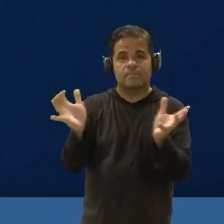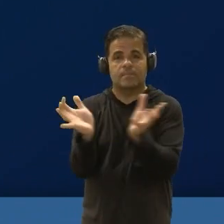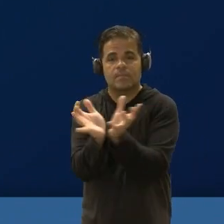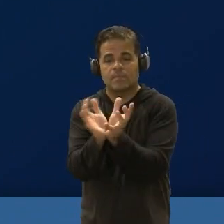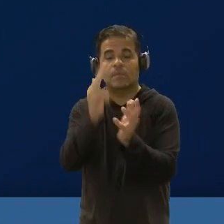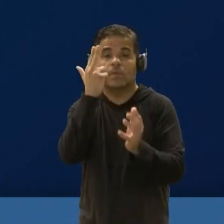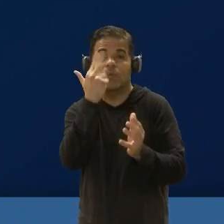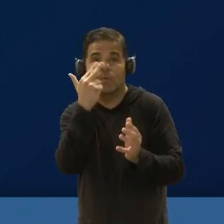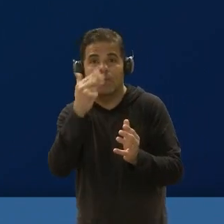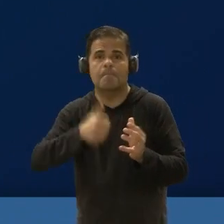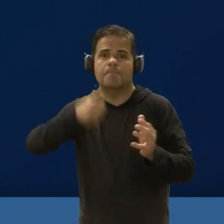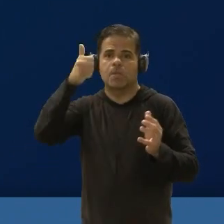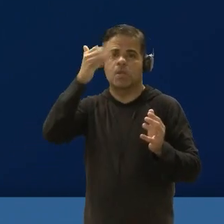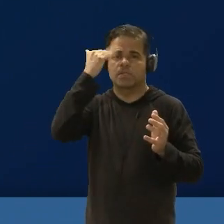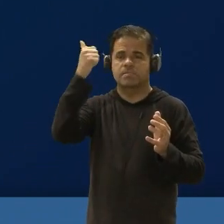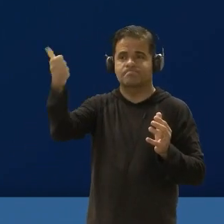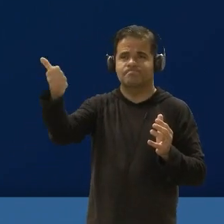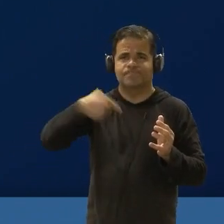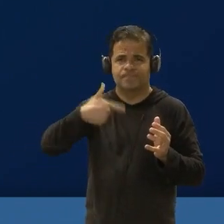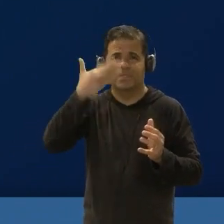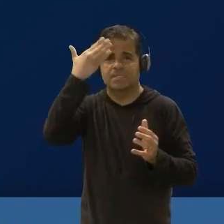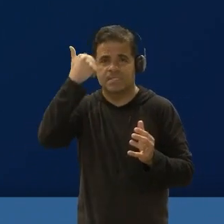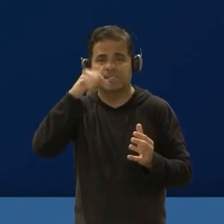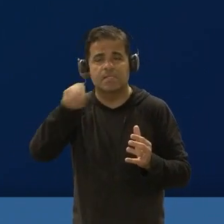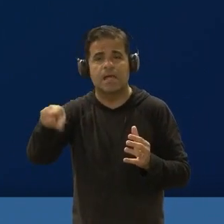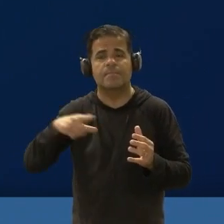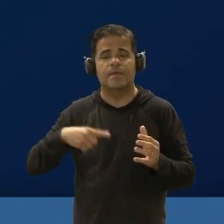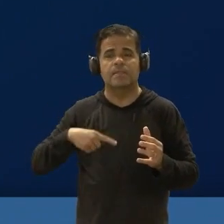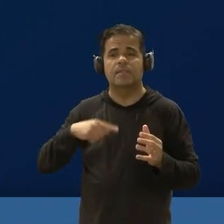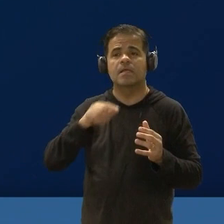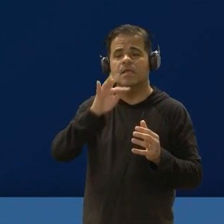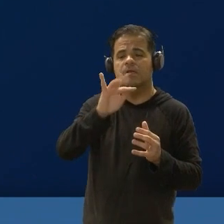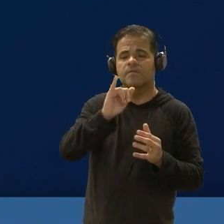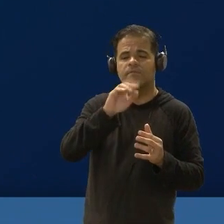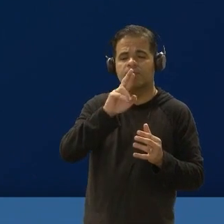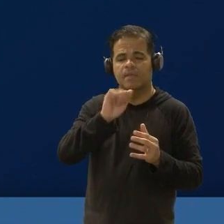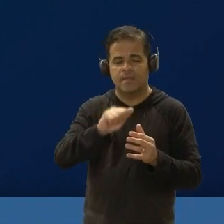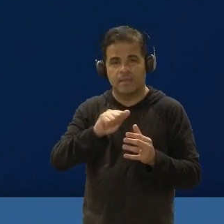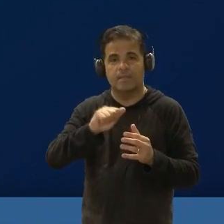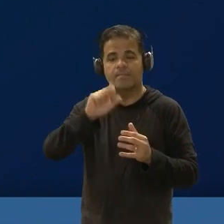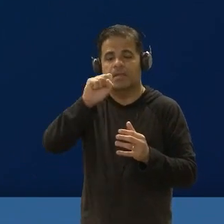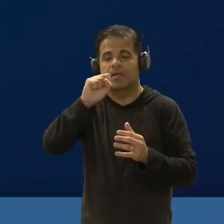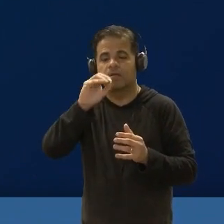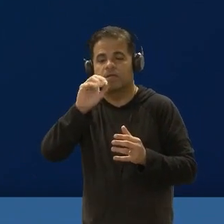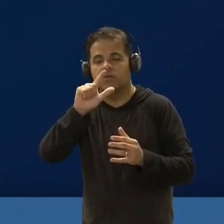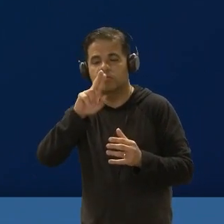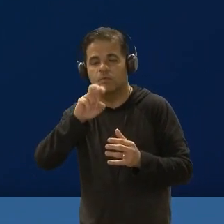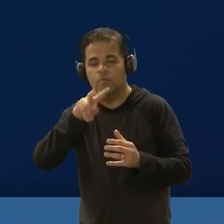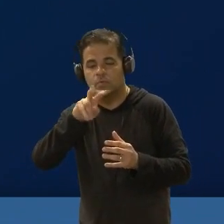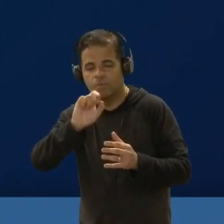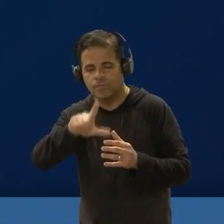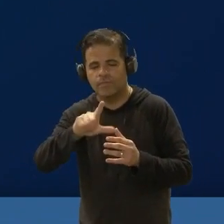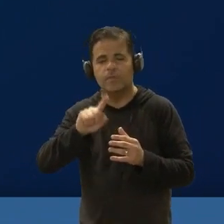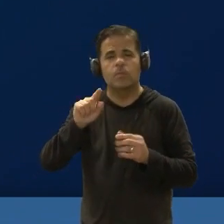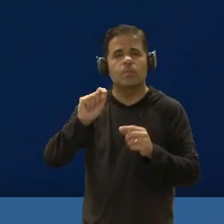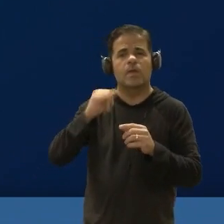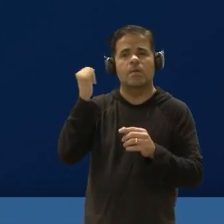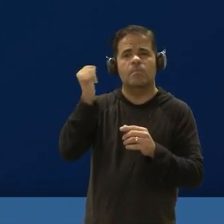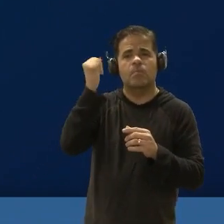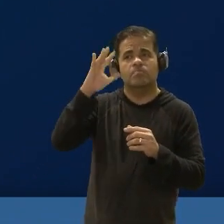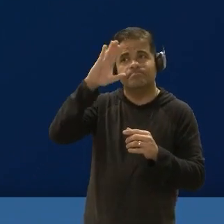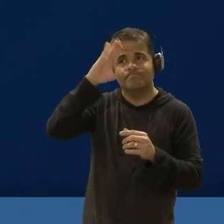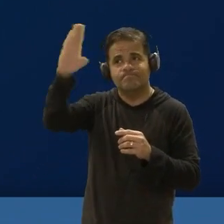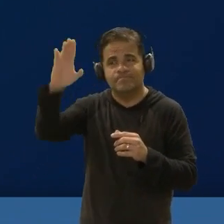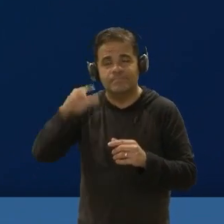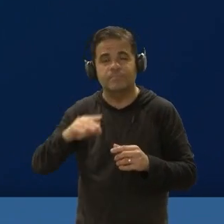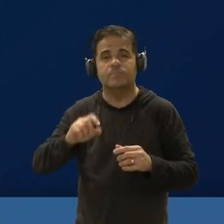sabem disso muito melhor do que eu, mas que existem fibras solúveis e insolúveis. O que é importante?